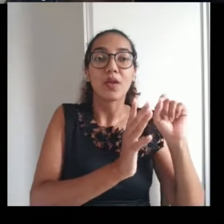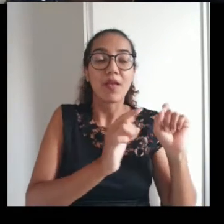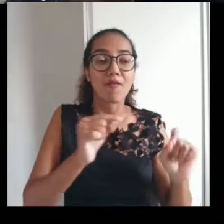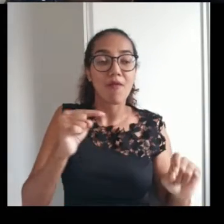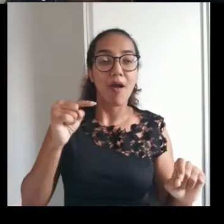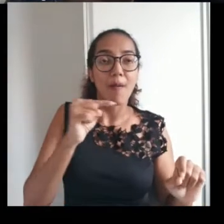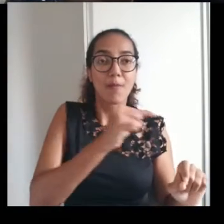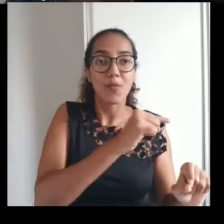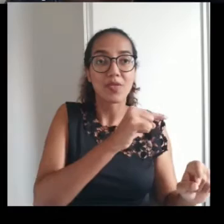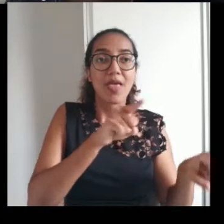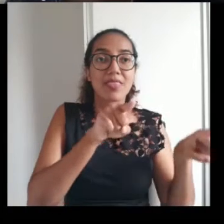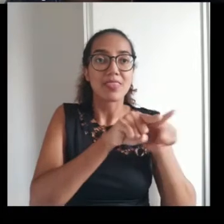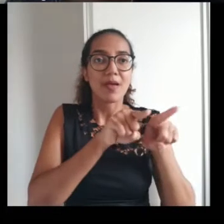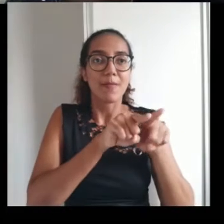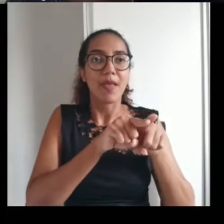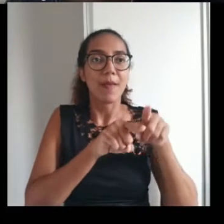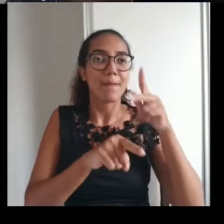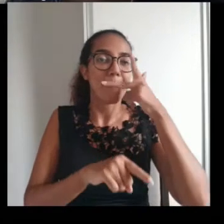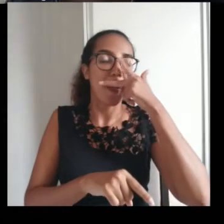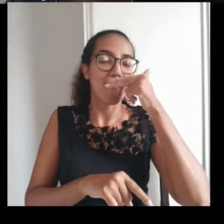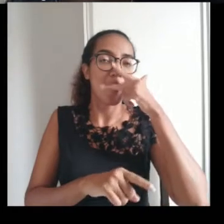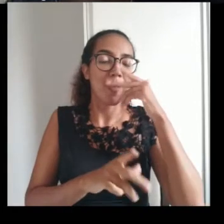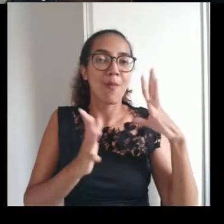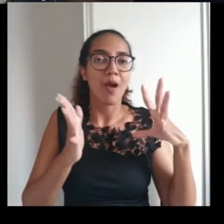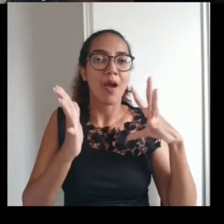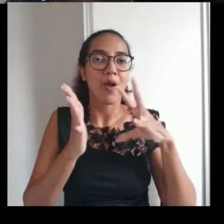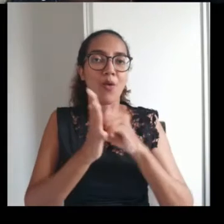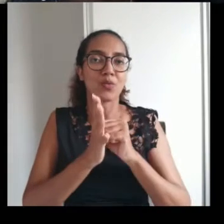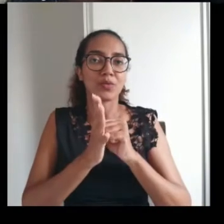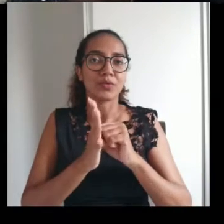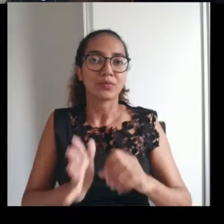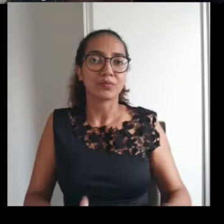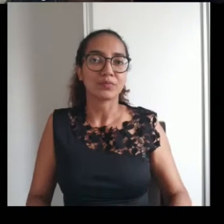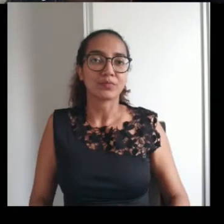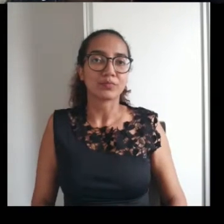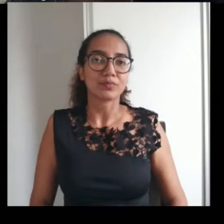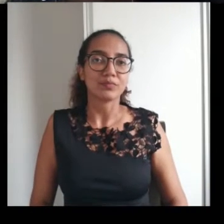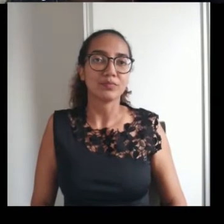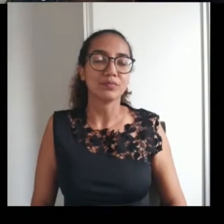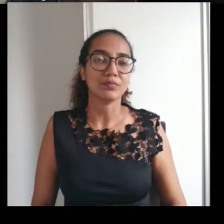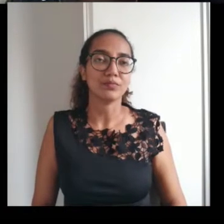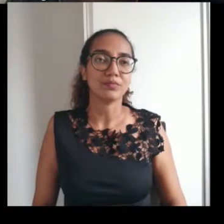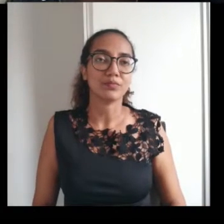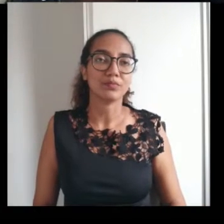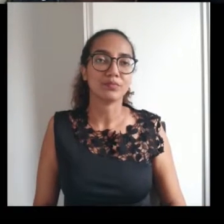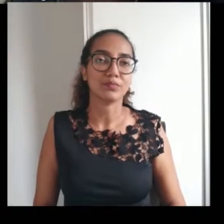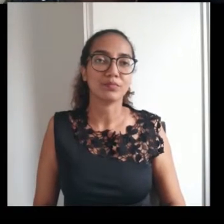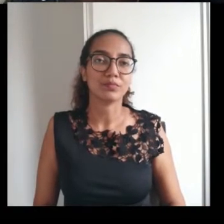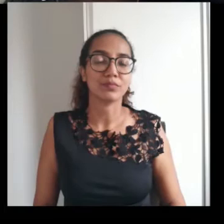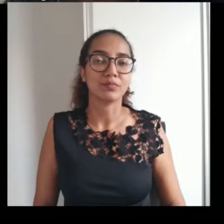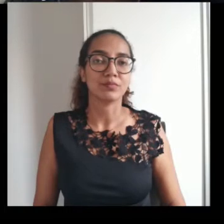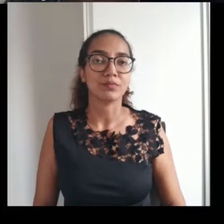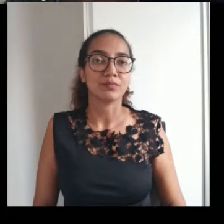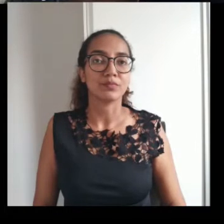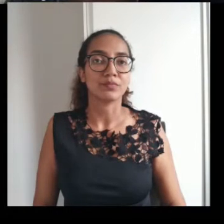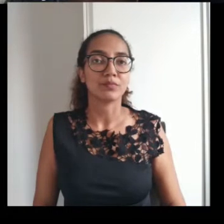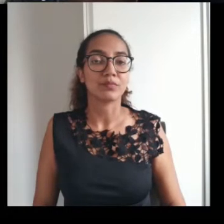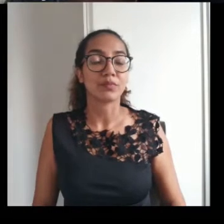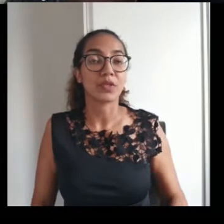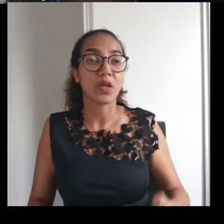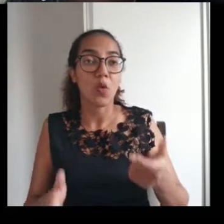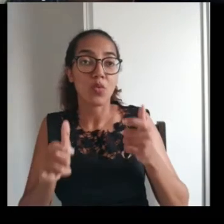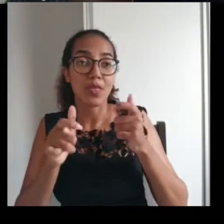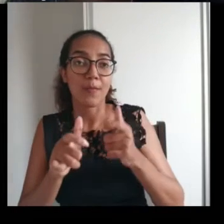essa conta aqui também, certo? Vão ficar dois caras apontando para a mesma conta. Aí eu chego na posição próxima a menos